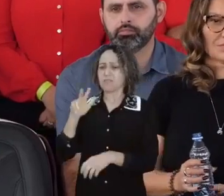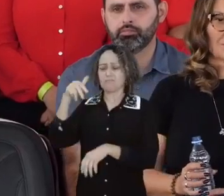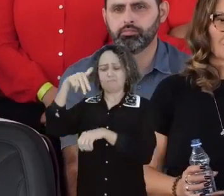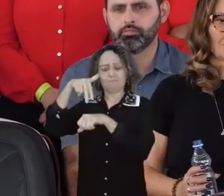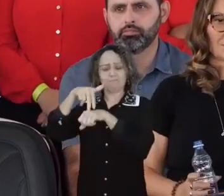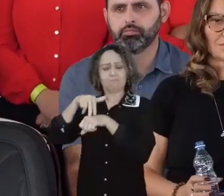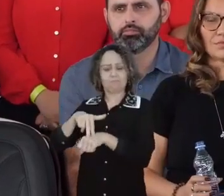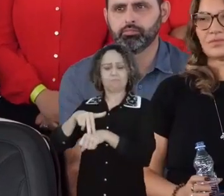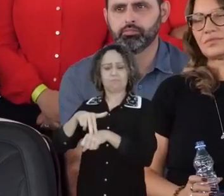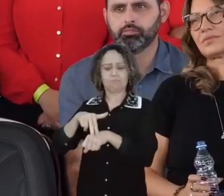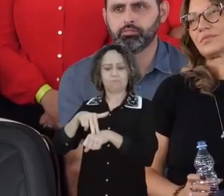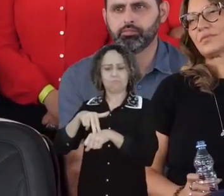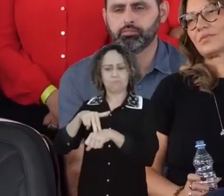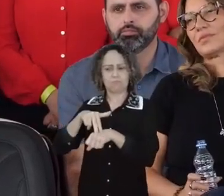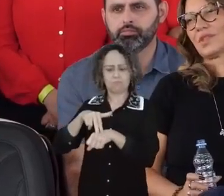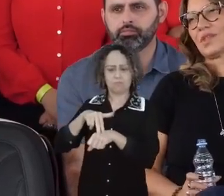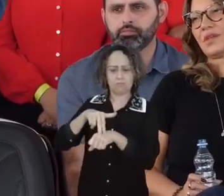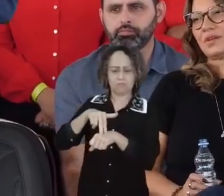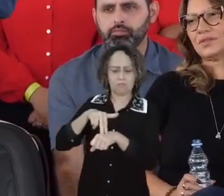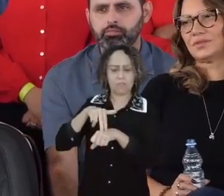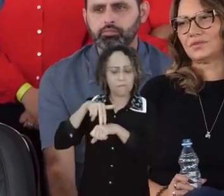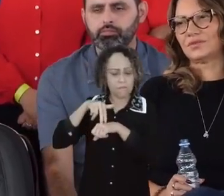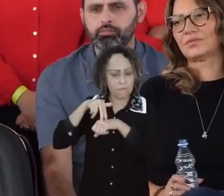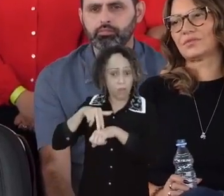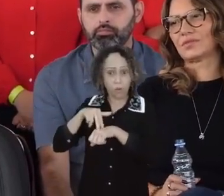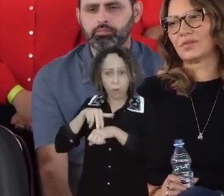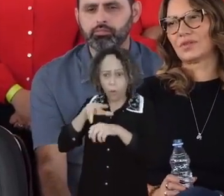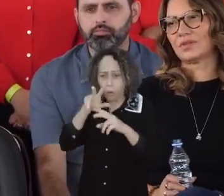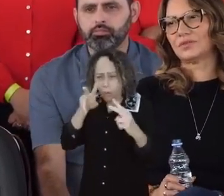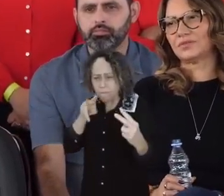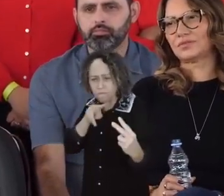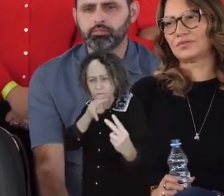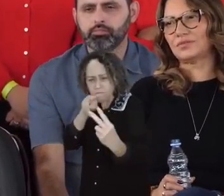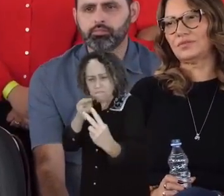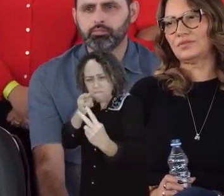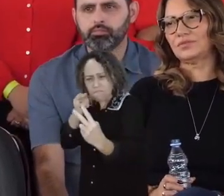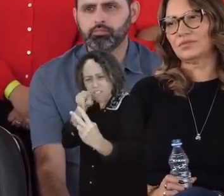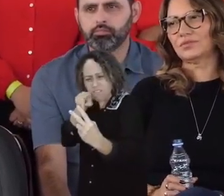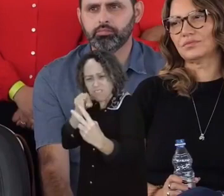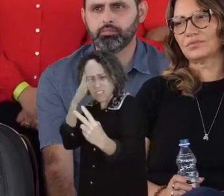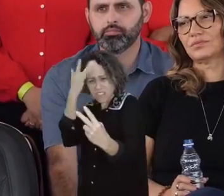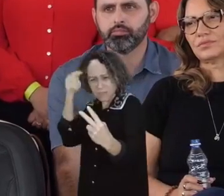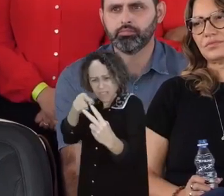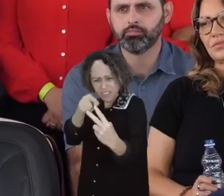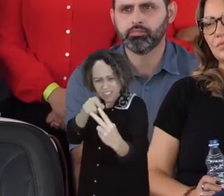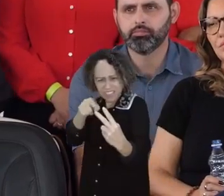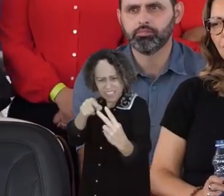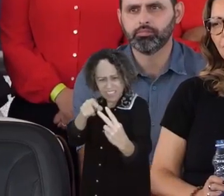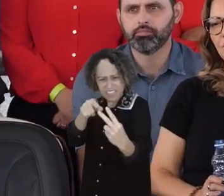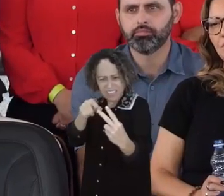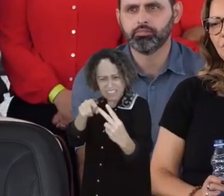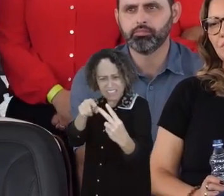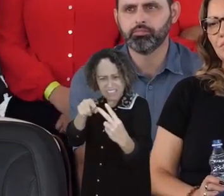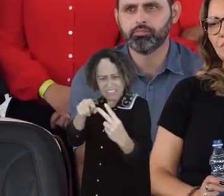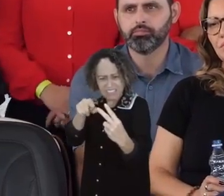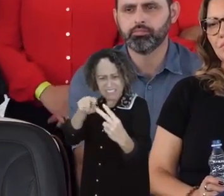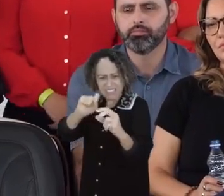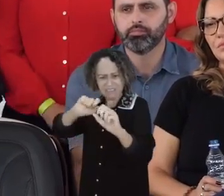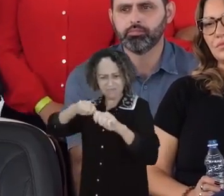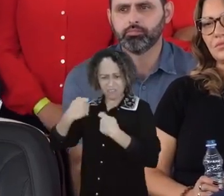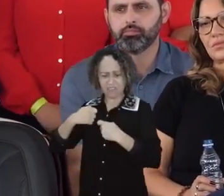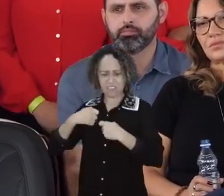orgulho de olhar de frente nos olhos das pessoas que querem se confrontar com você. E por isso eu estou aqui,